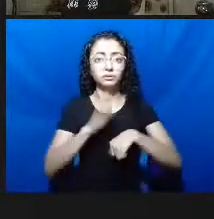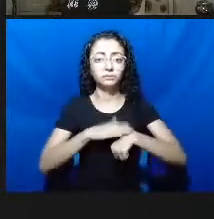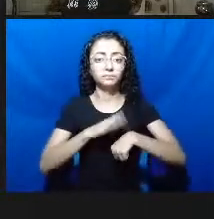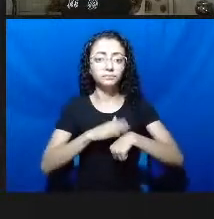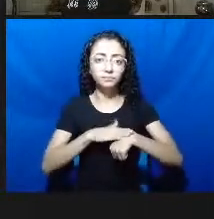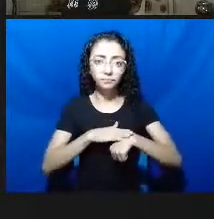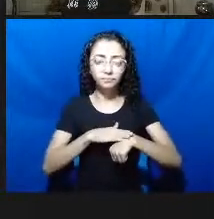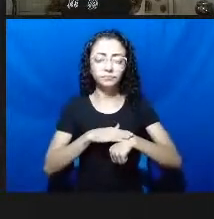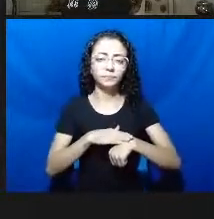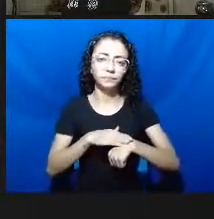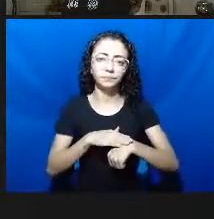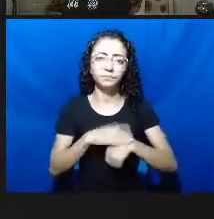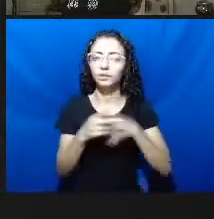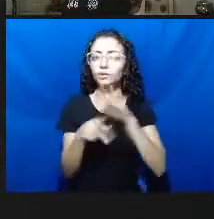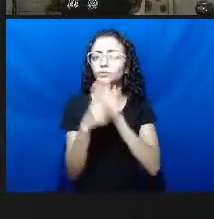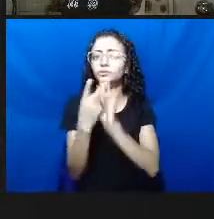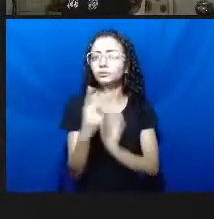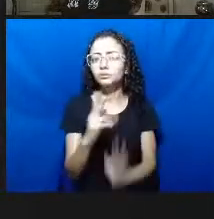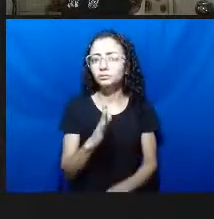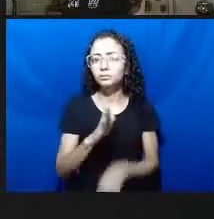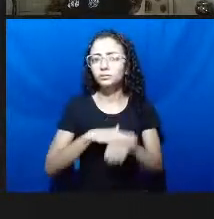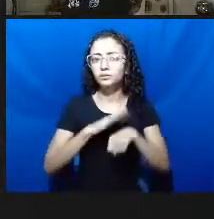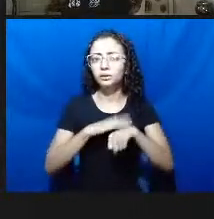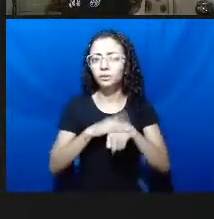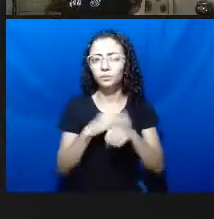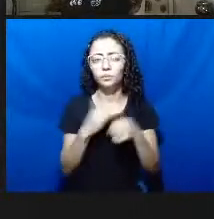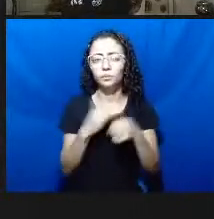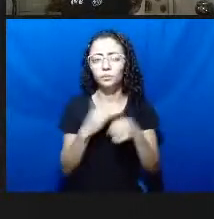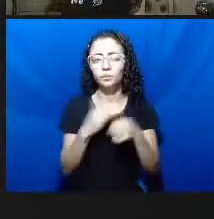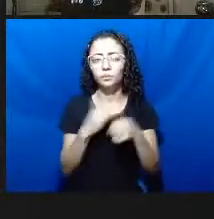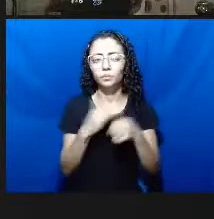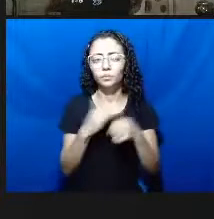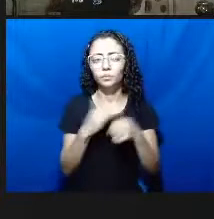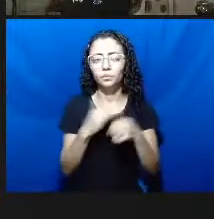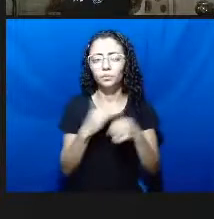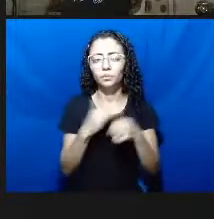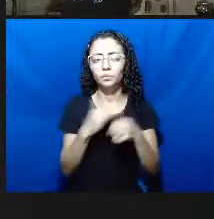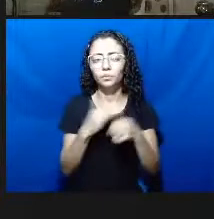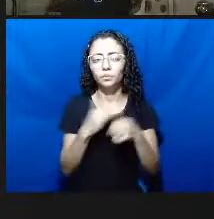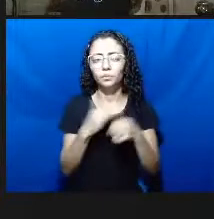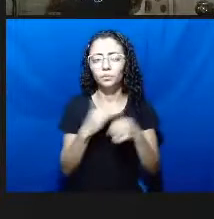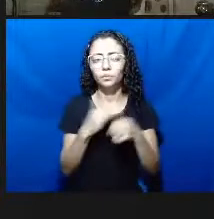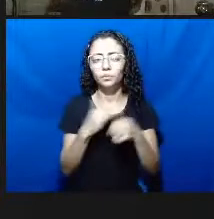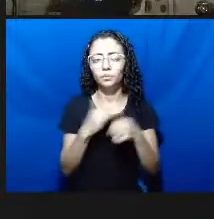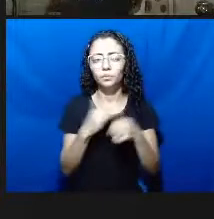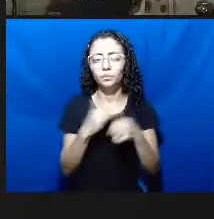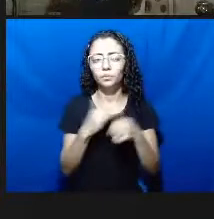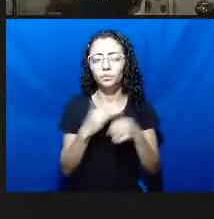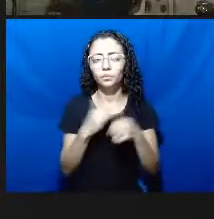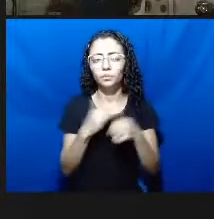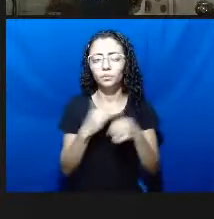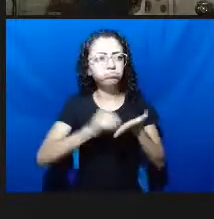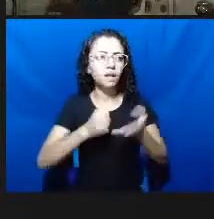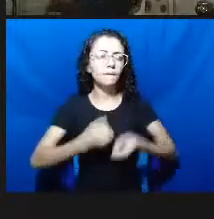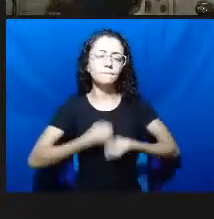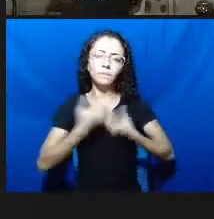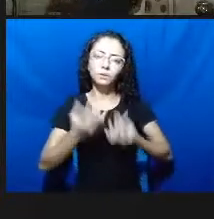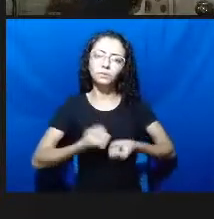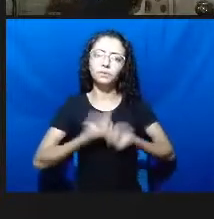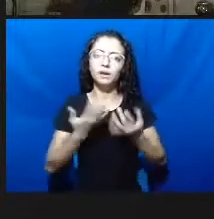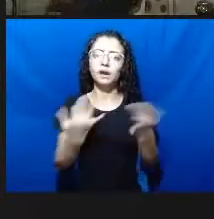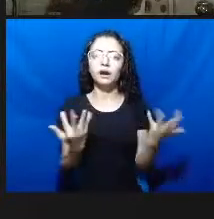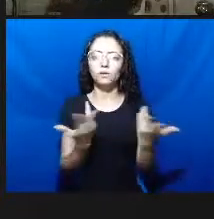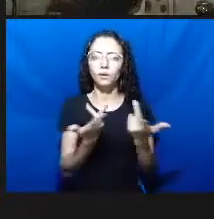tempo. Conforme o tempo, a qualidade do tempo que você dá para a poesia é a qualidade de percepção que você vai ter